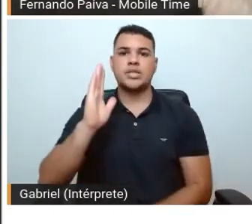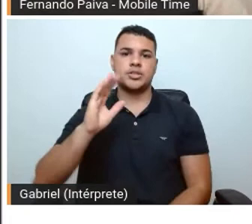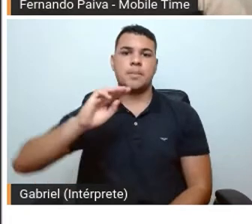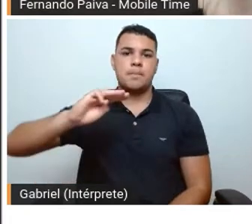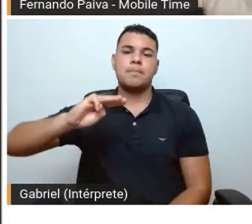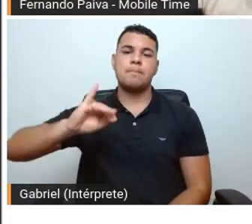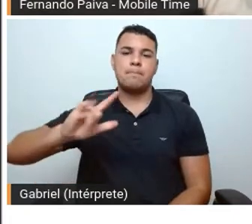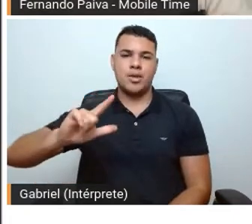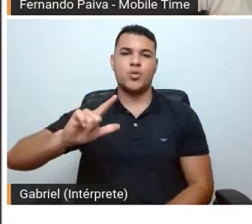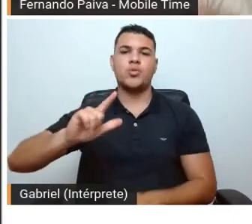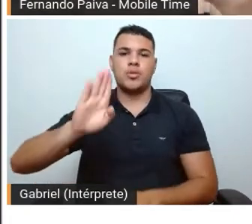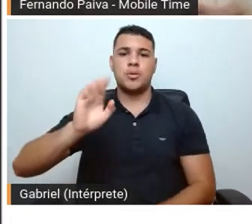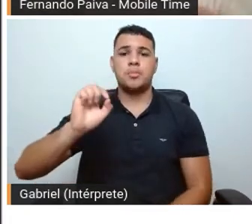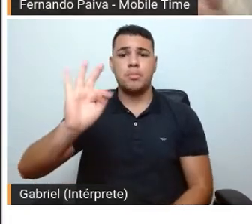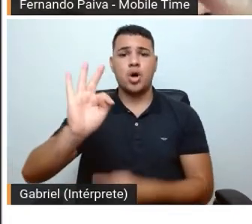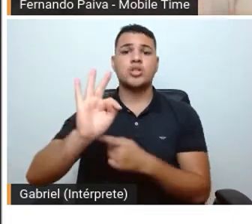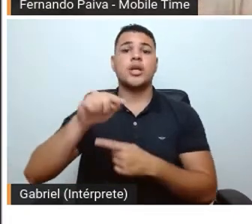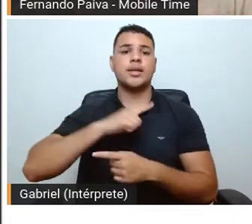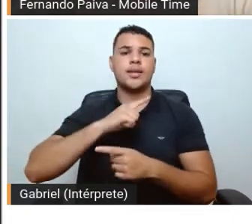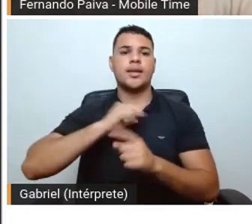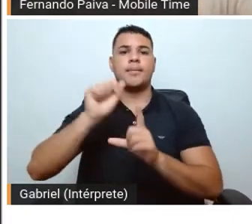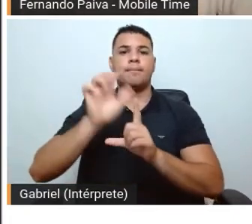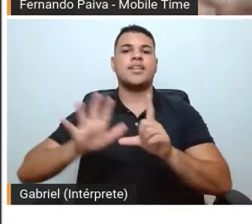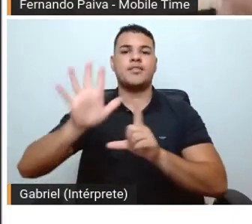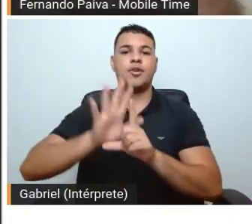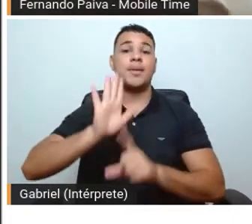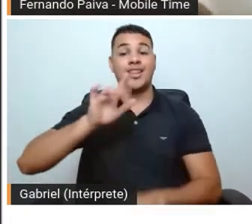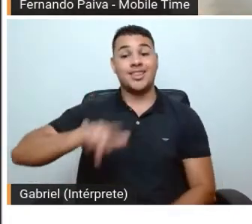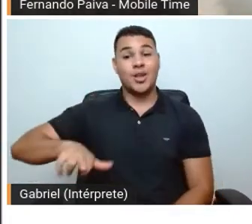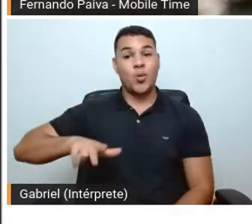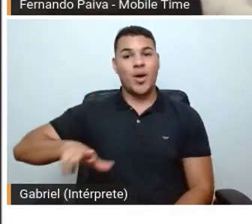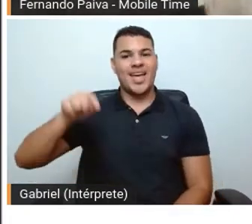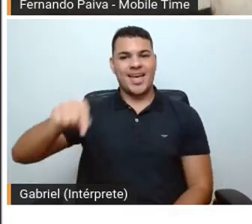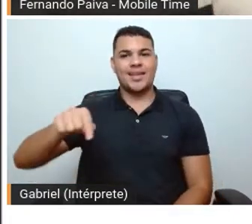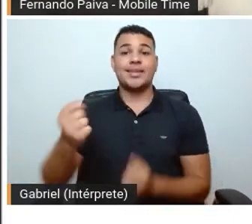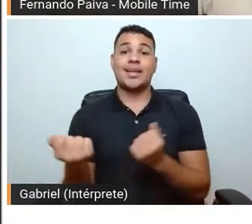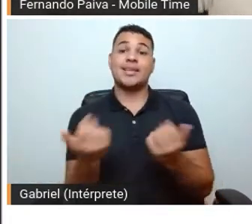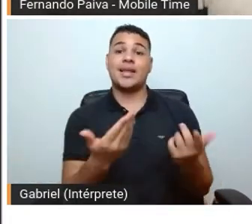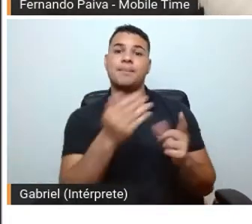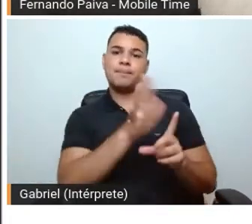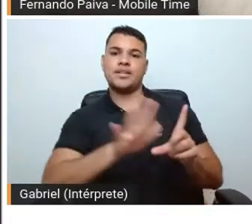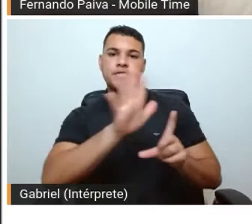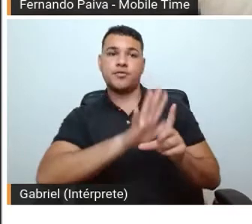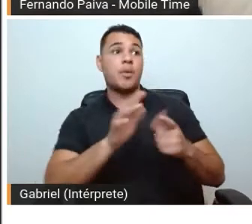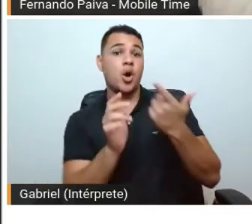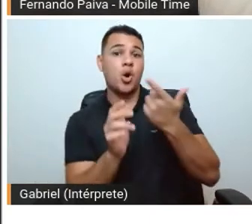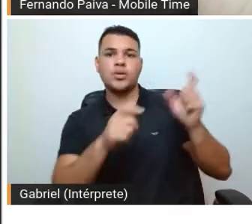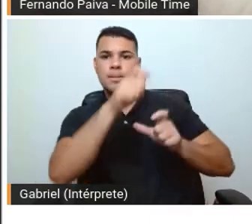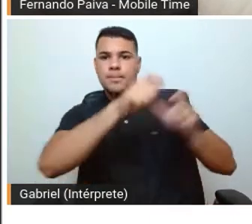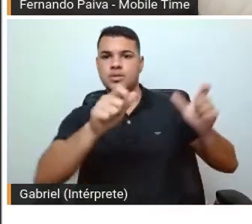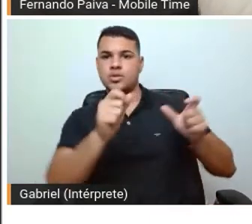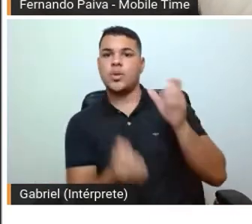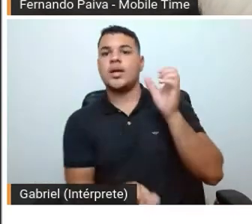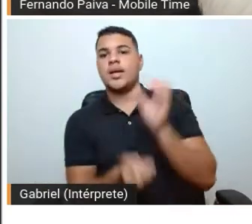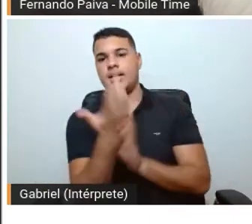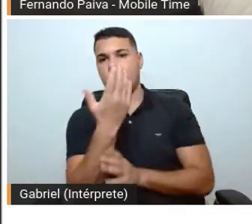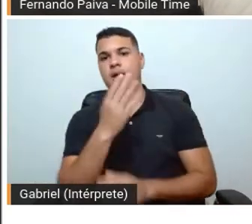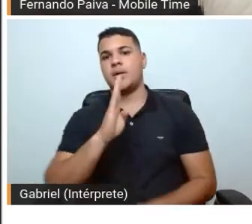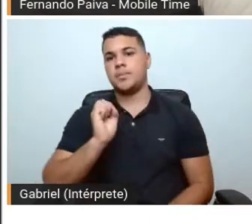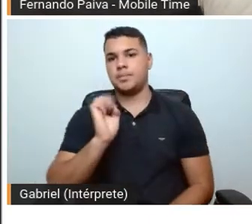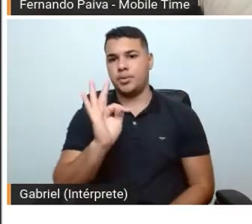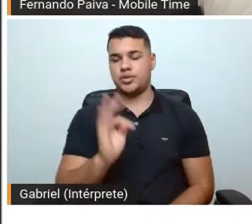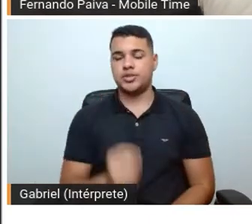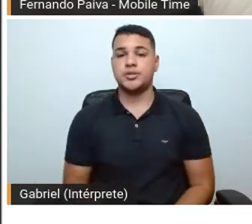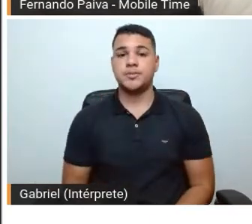placa formas né Principalmente de voz que aí né ela desenvolvendo bota só dá uma plataforma para outro desenvolverem Só disponibiliza uma plataforma